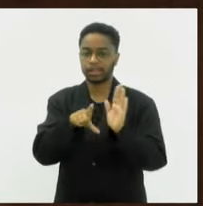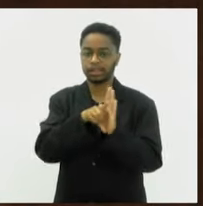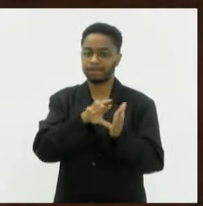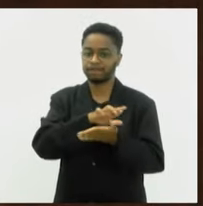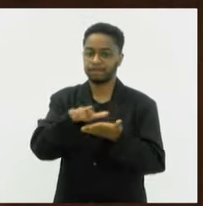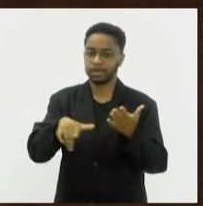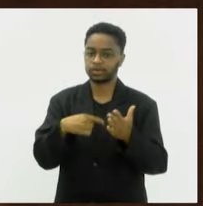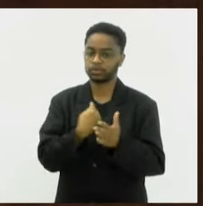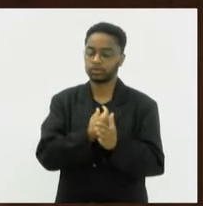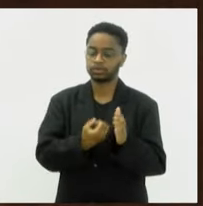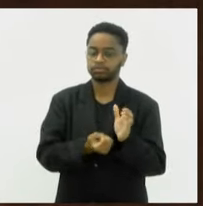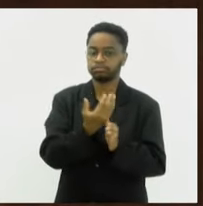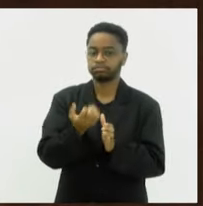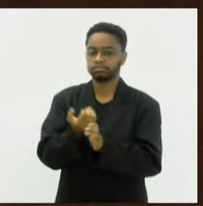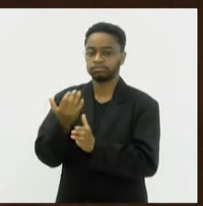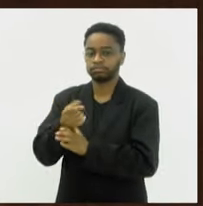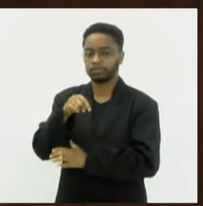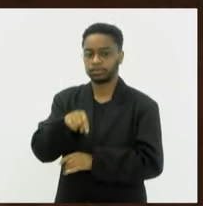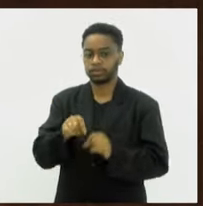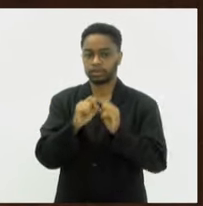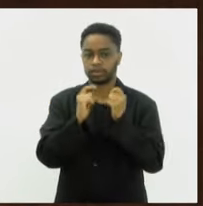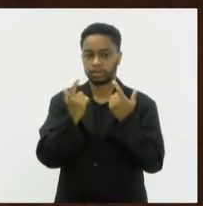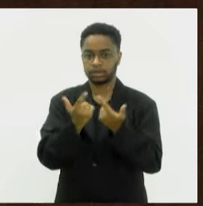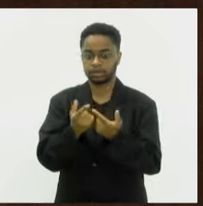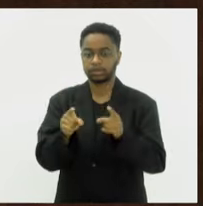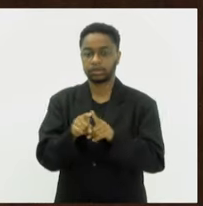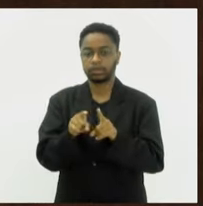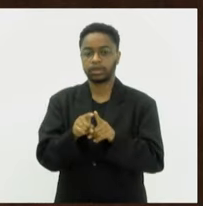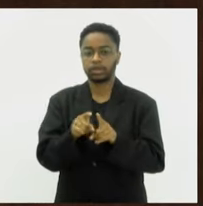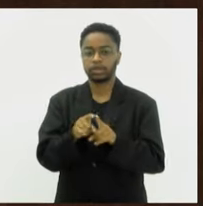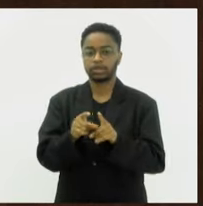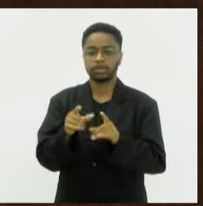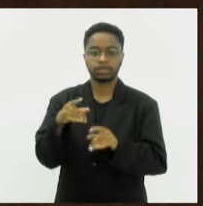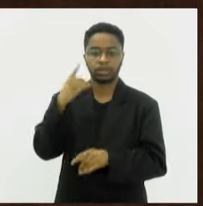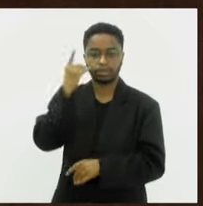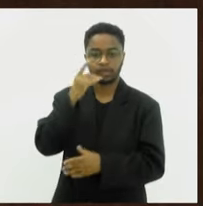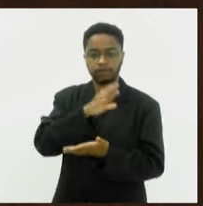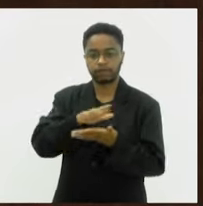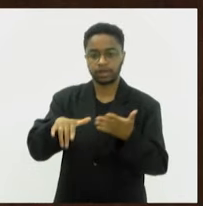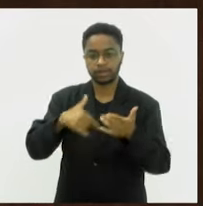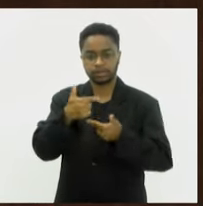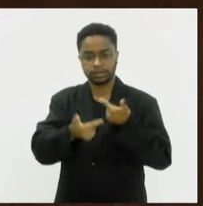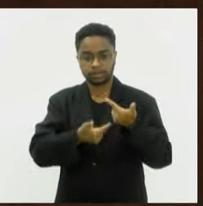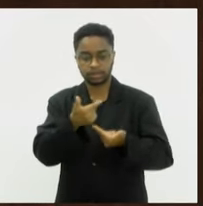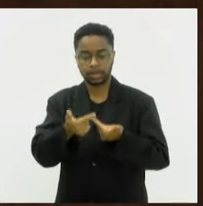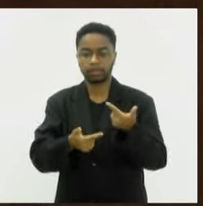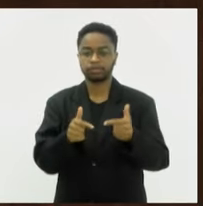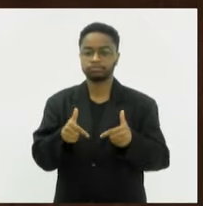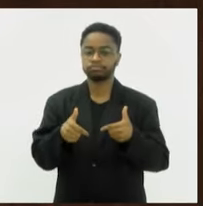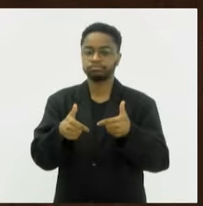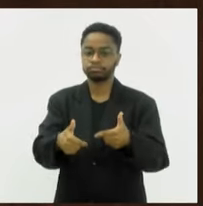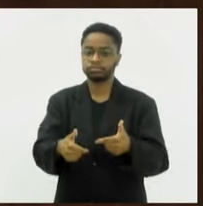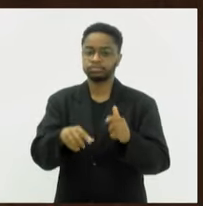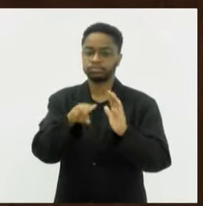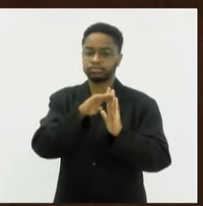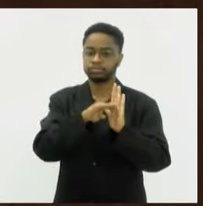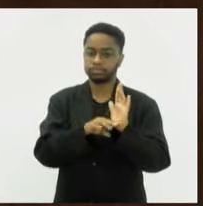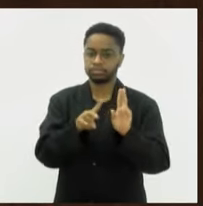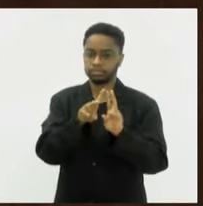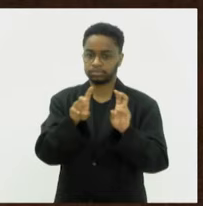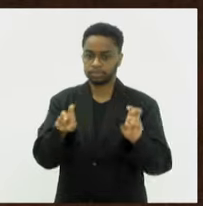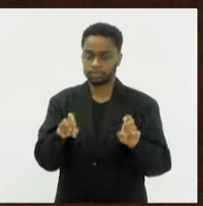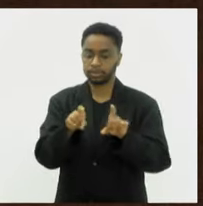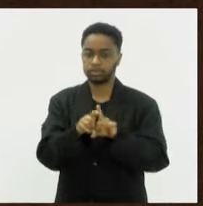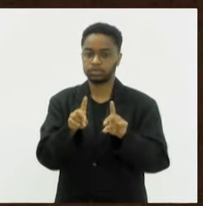temos produzido nessa casa. Quase todos os parlamentares aqui têm trabalhado incisivamente nessa pauta e na questão